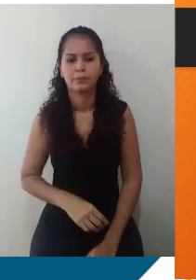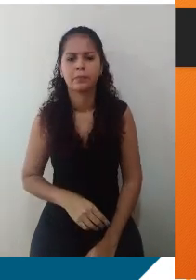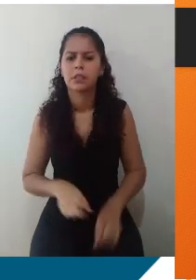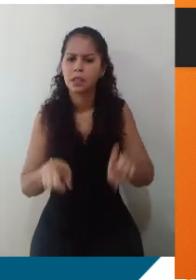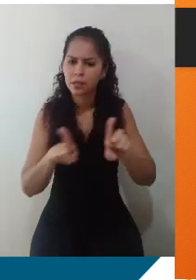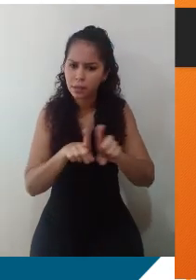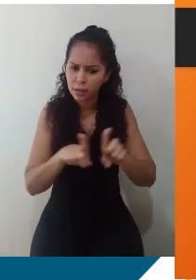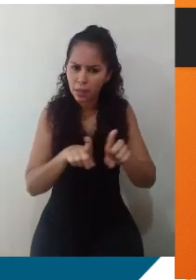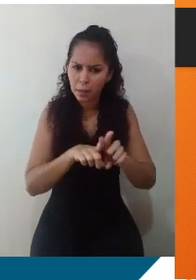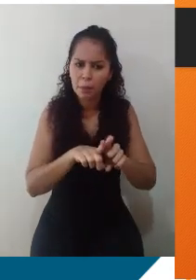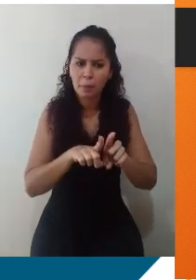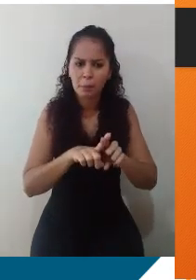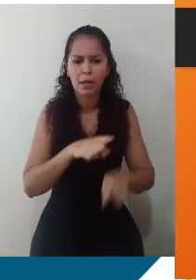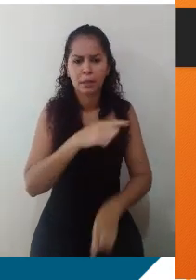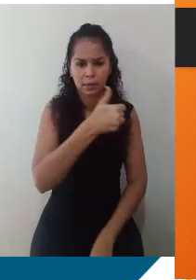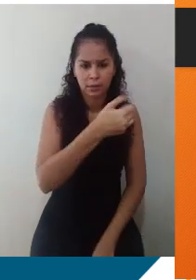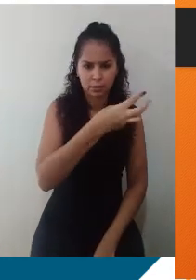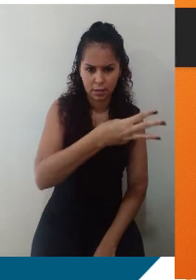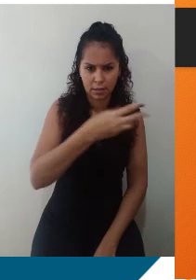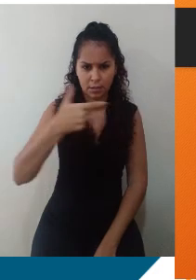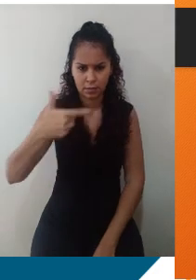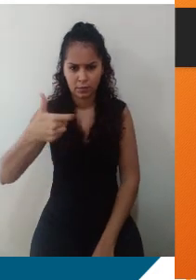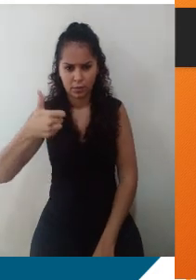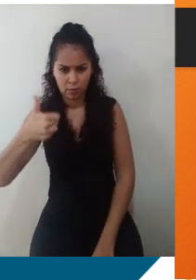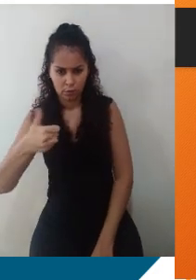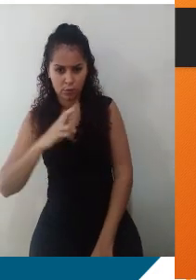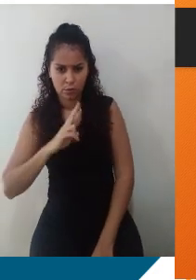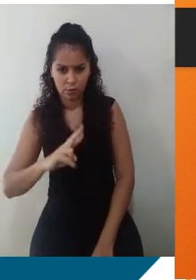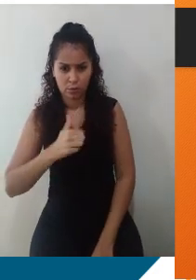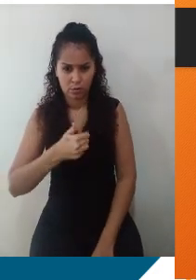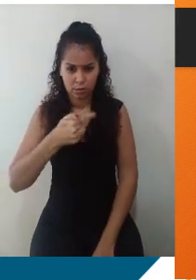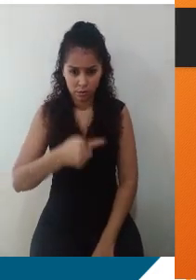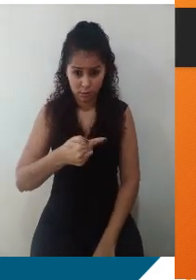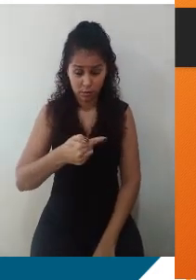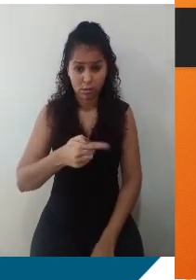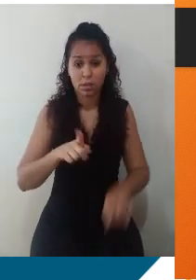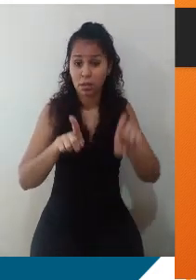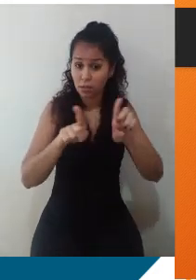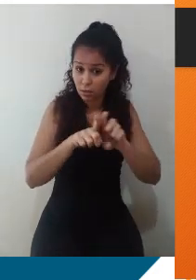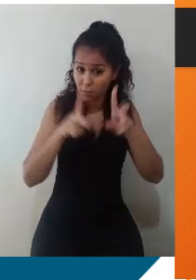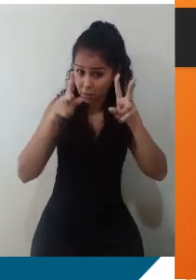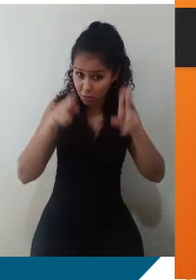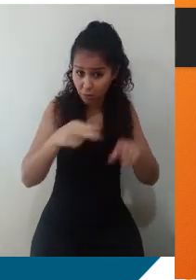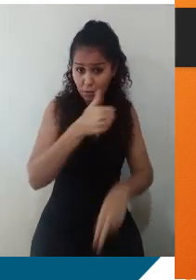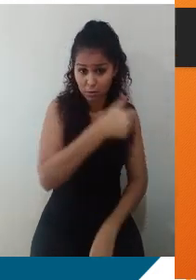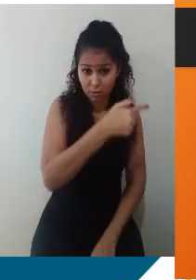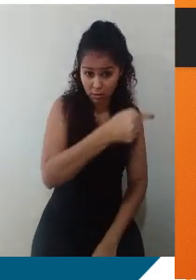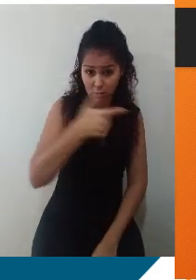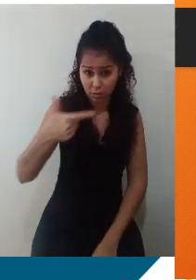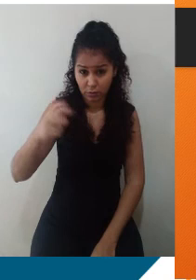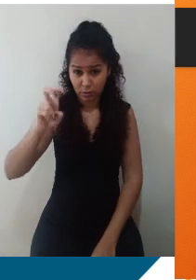De forma análoga, se a gente faz a média aritmética do 13 e 21, o resultado é 17. Se a gente faz a mesma coisa para